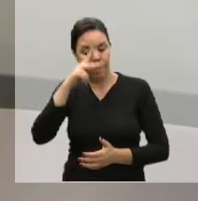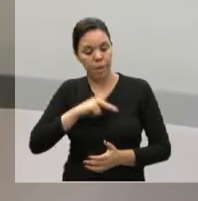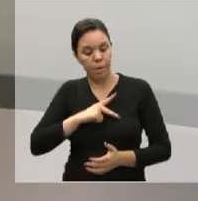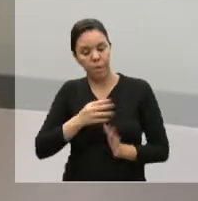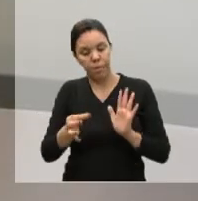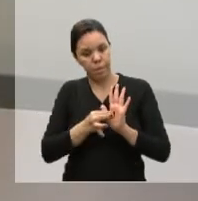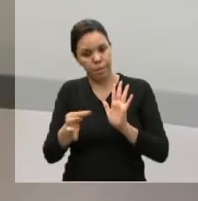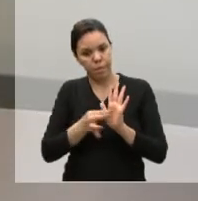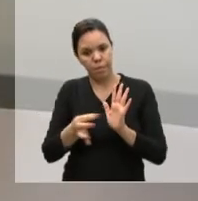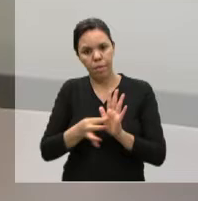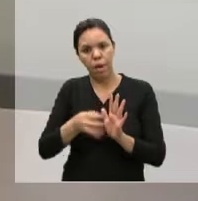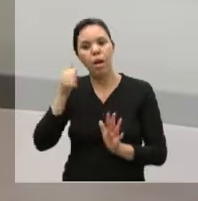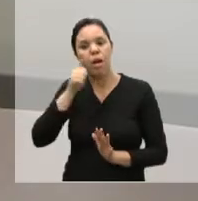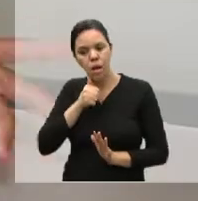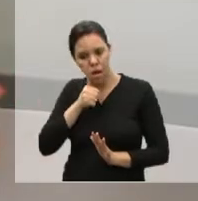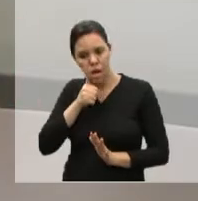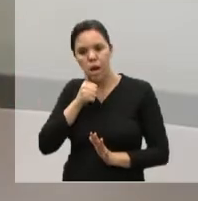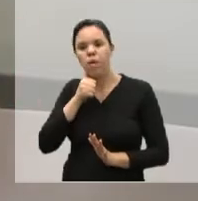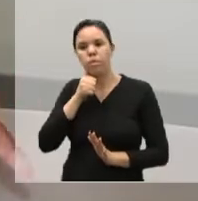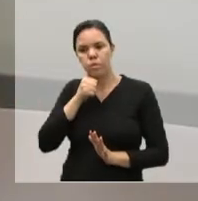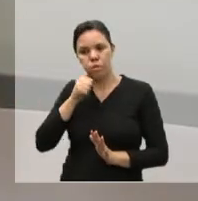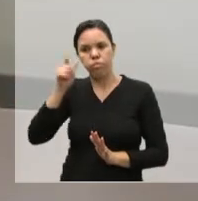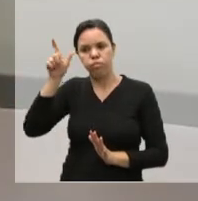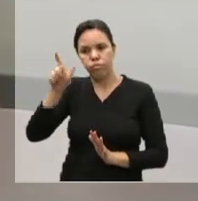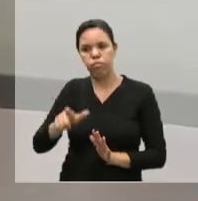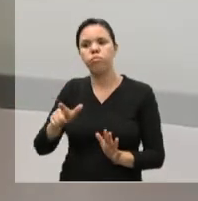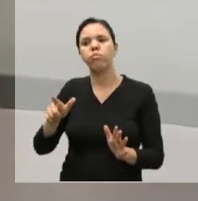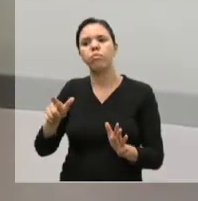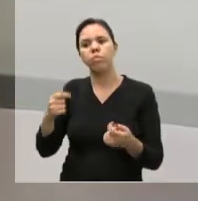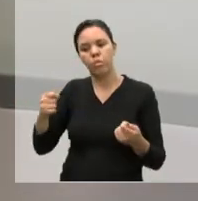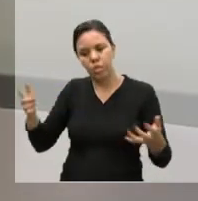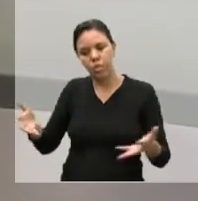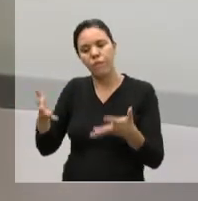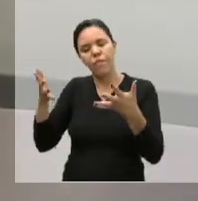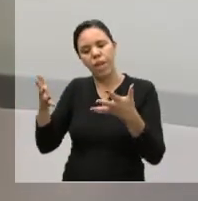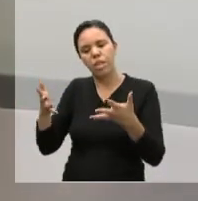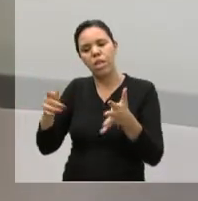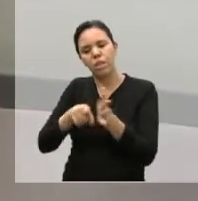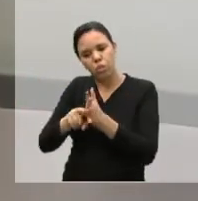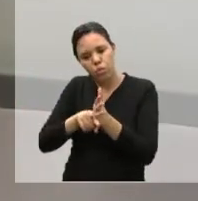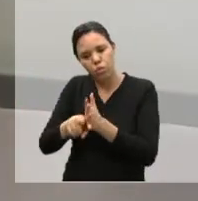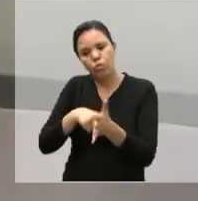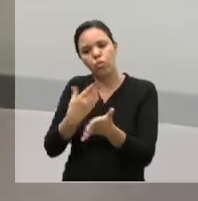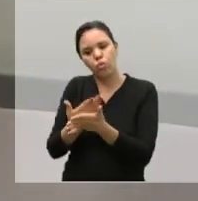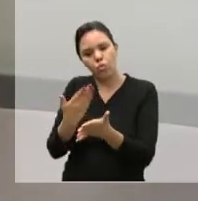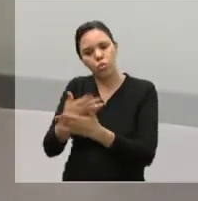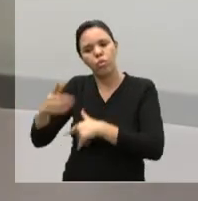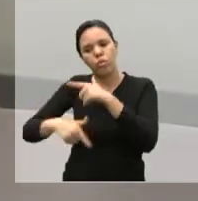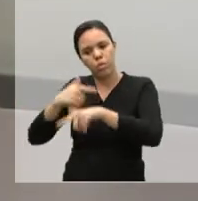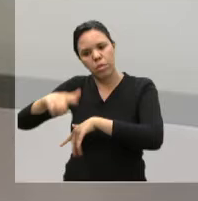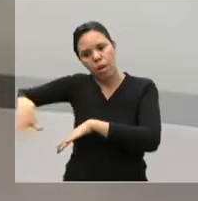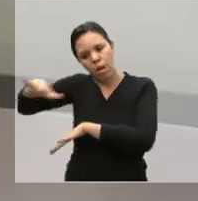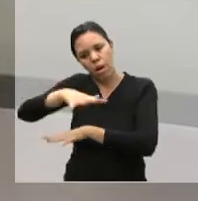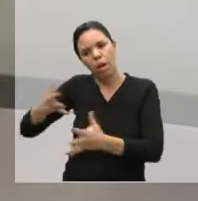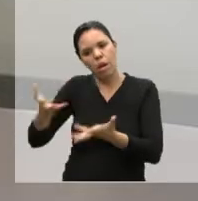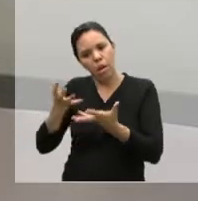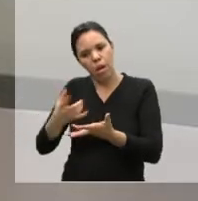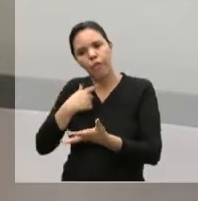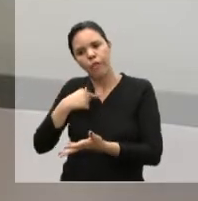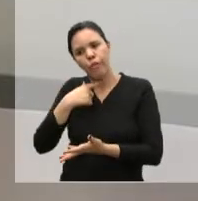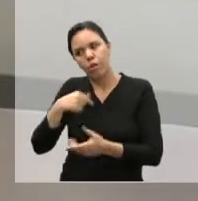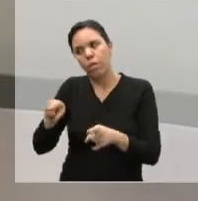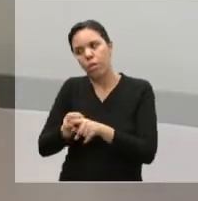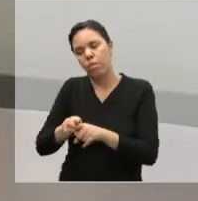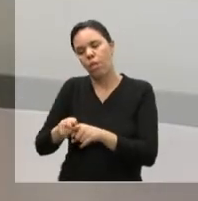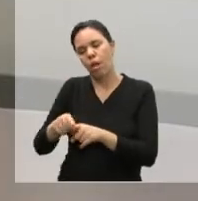ela tem que fazer a área que ela quiser, trabalhar como ela quiser, porque além de ser mulher, ela é um ser